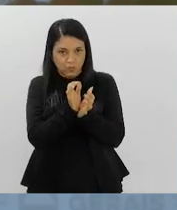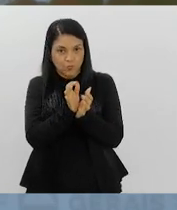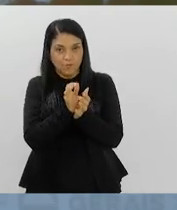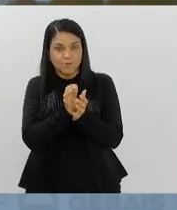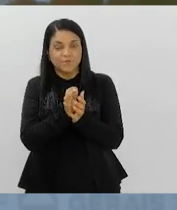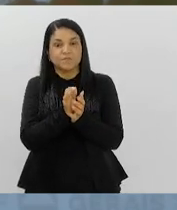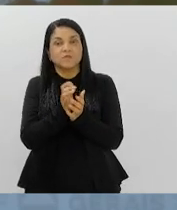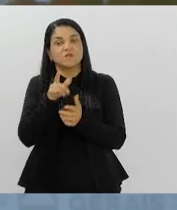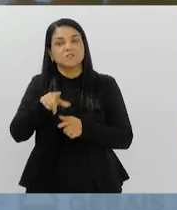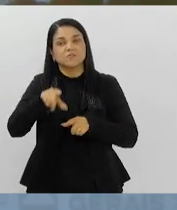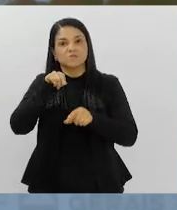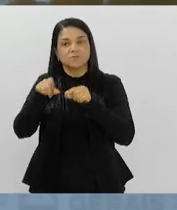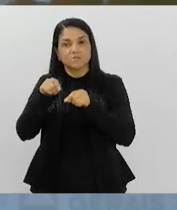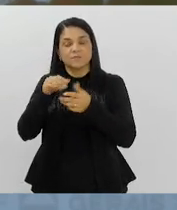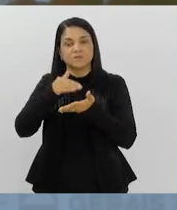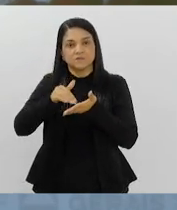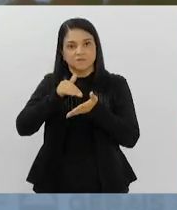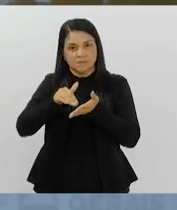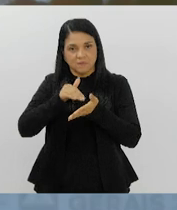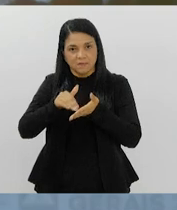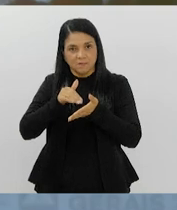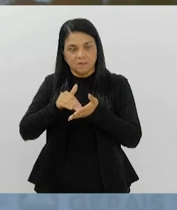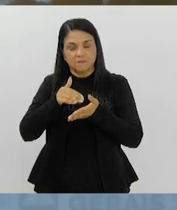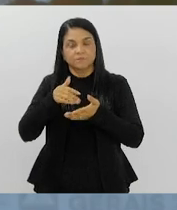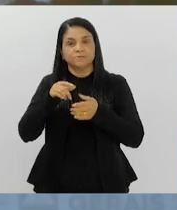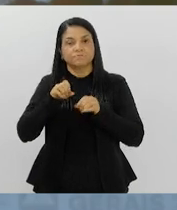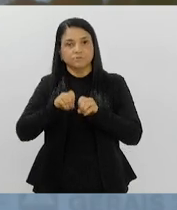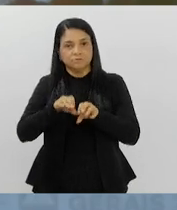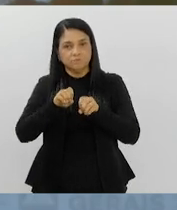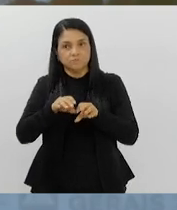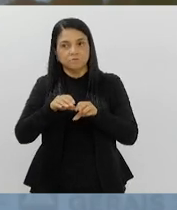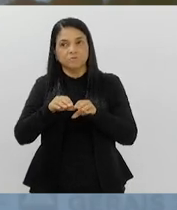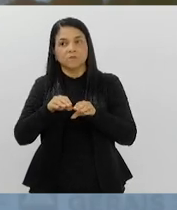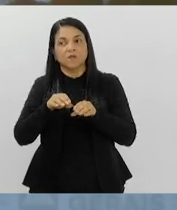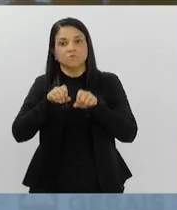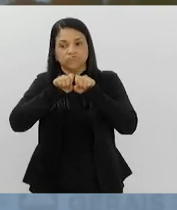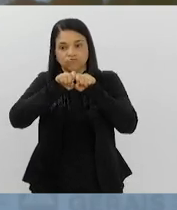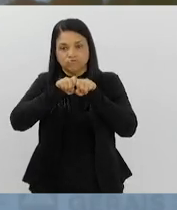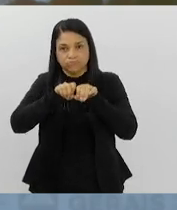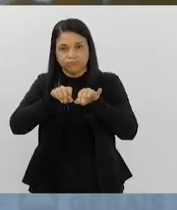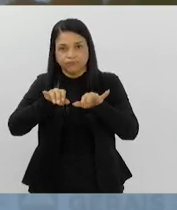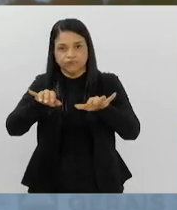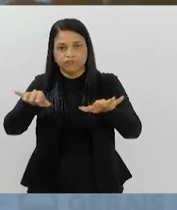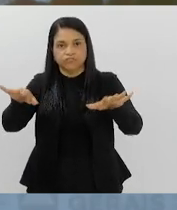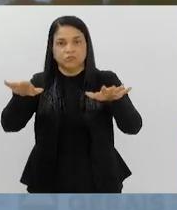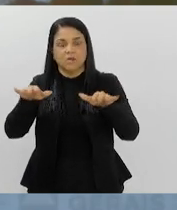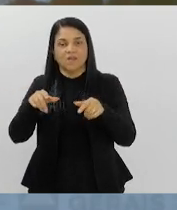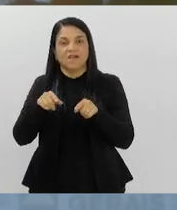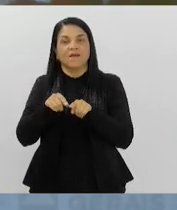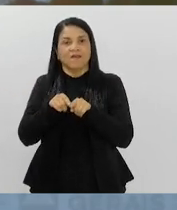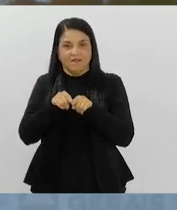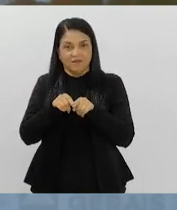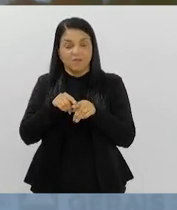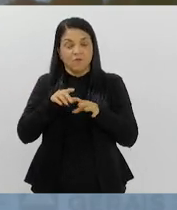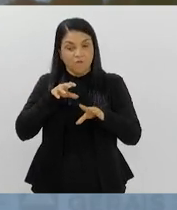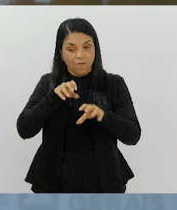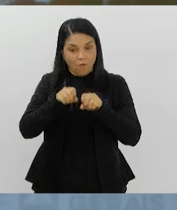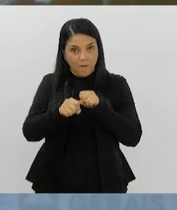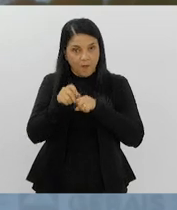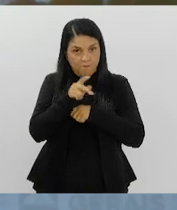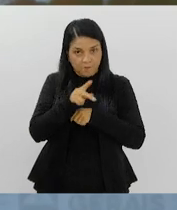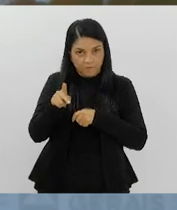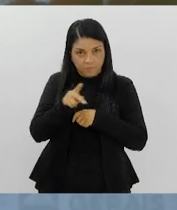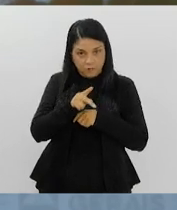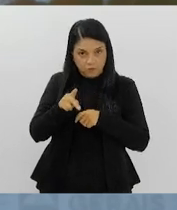então, escolhidos pela Secretaria de Educação como sendo aqueles que serão os futuros multiplicadores. Ou seja, a nossa ideia é formar os professores para que